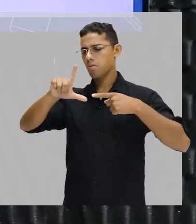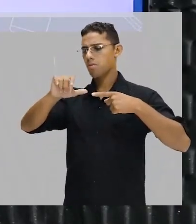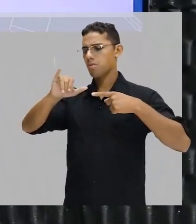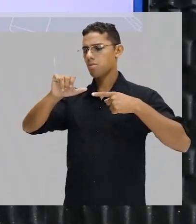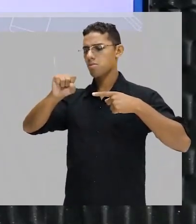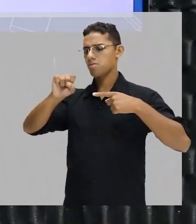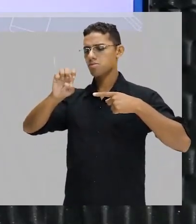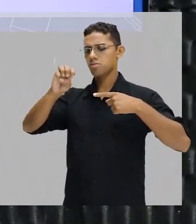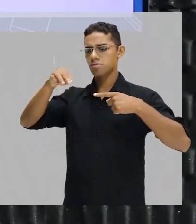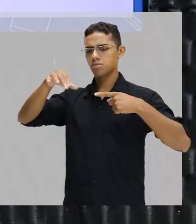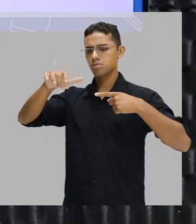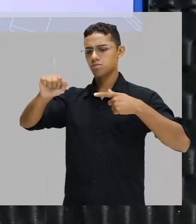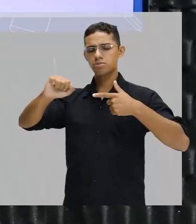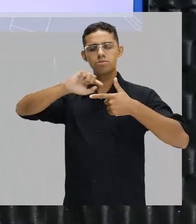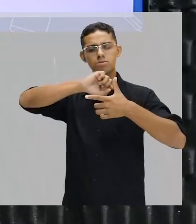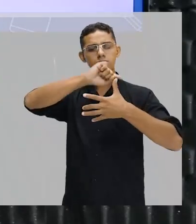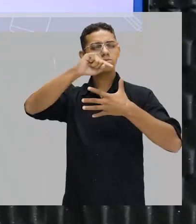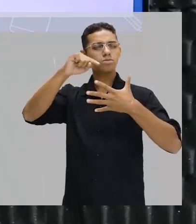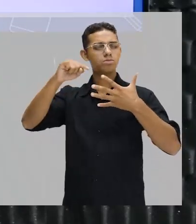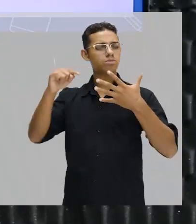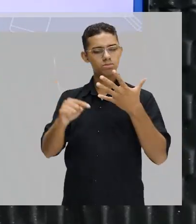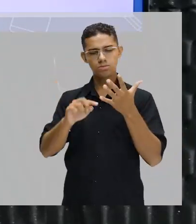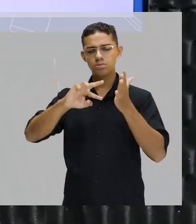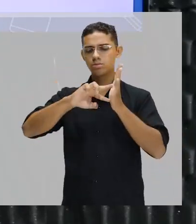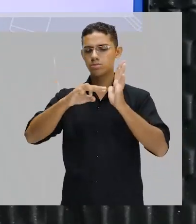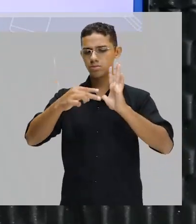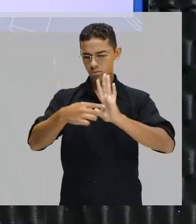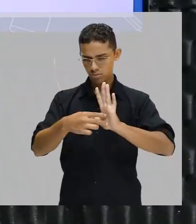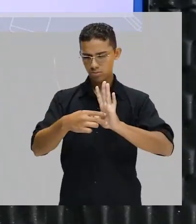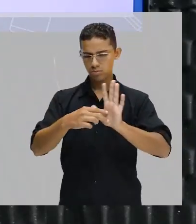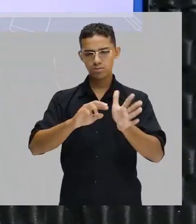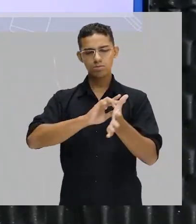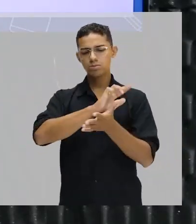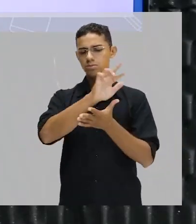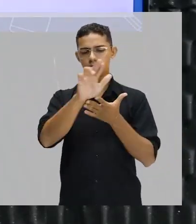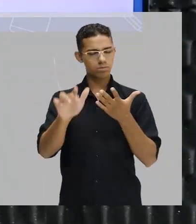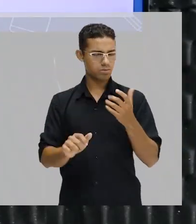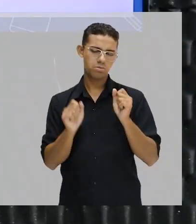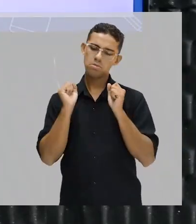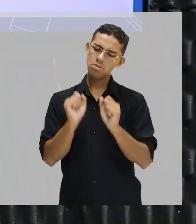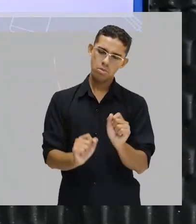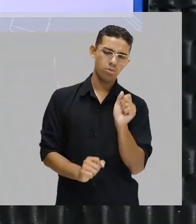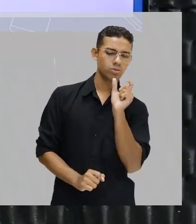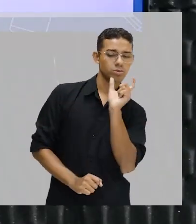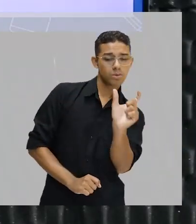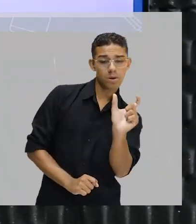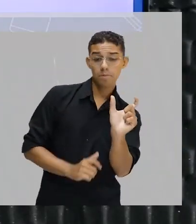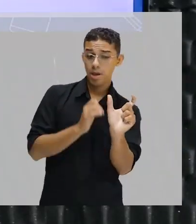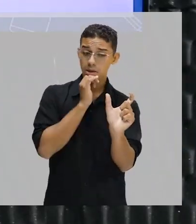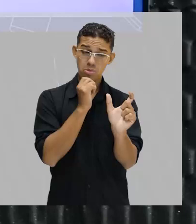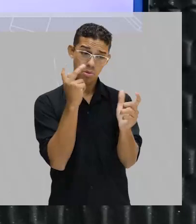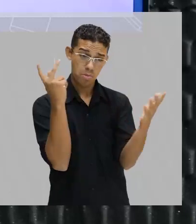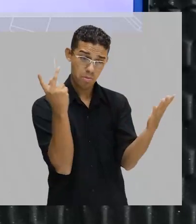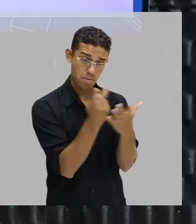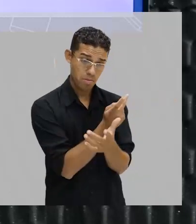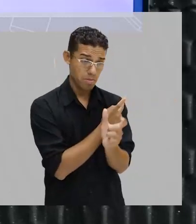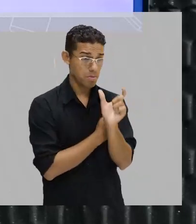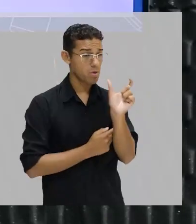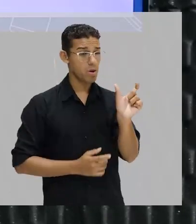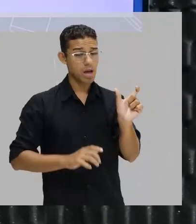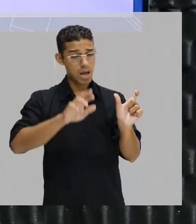de sentidos. Então, atenção para esses dois termos. Ela pode ser um vício de linguagem ou ela pode ser um